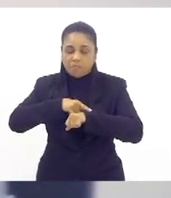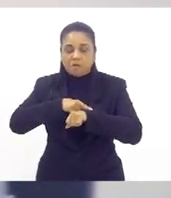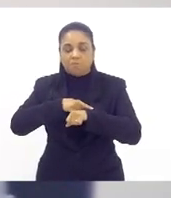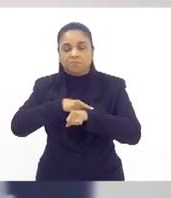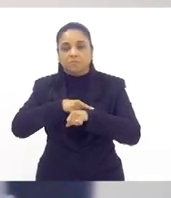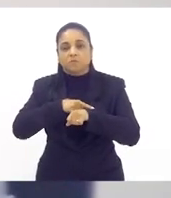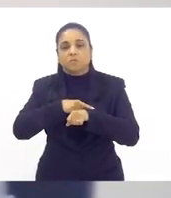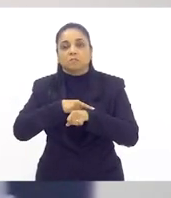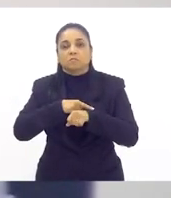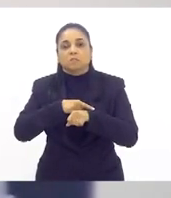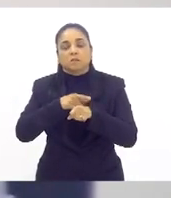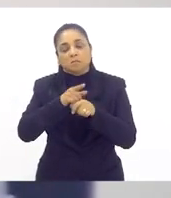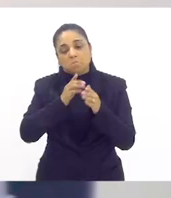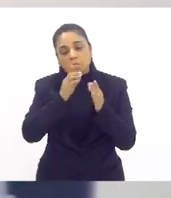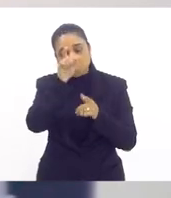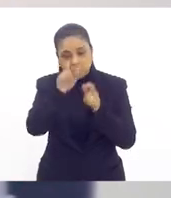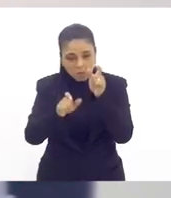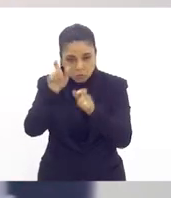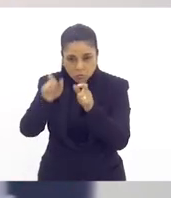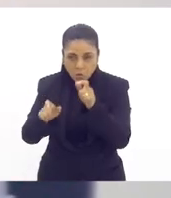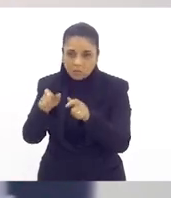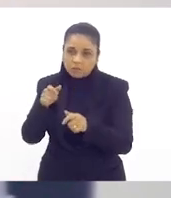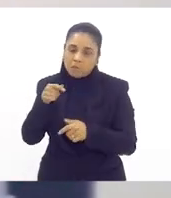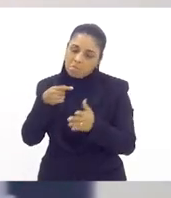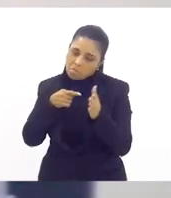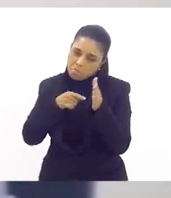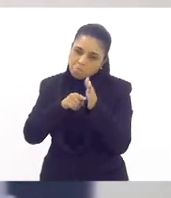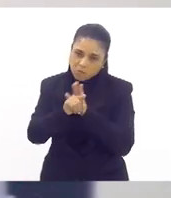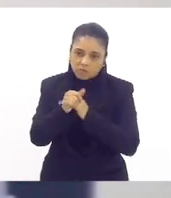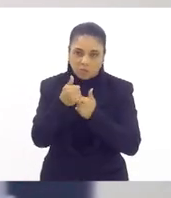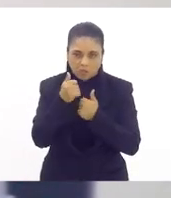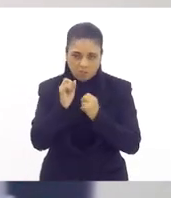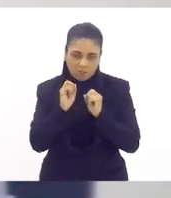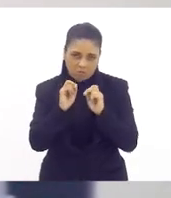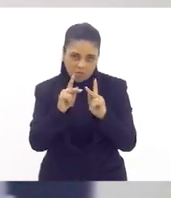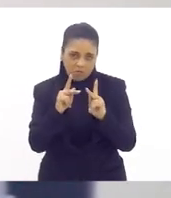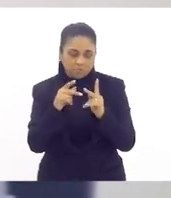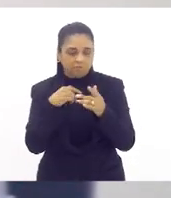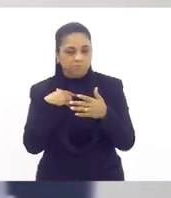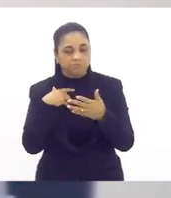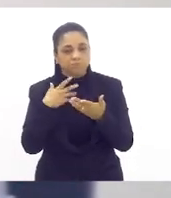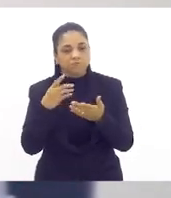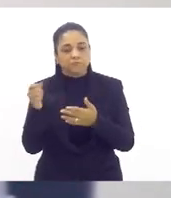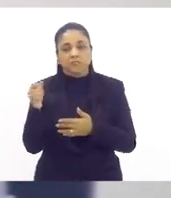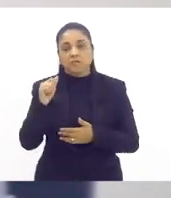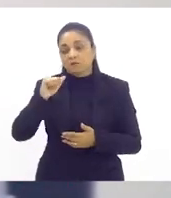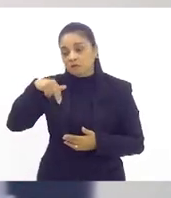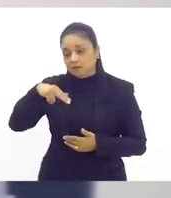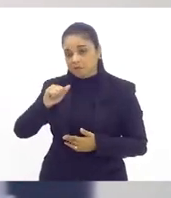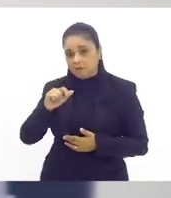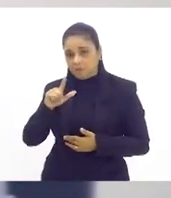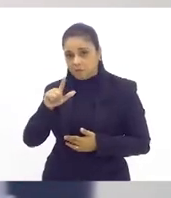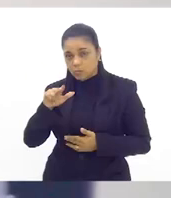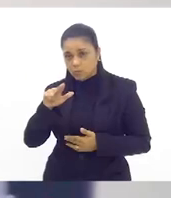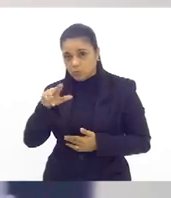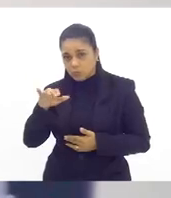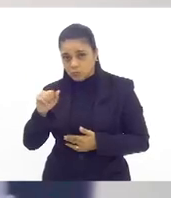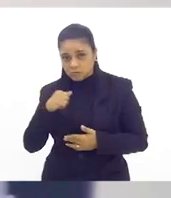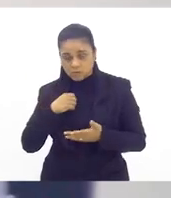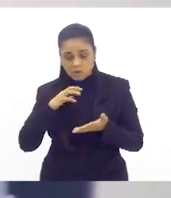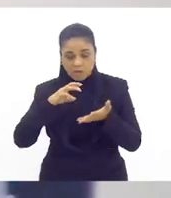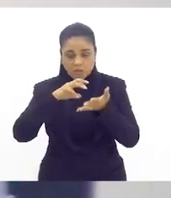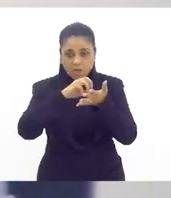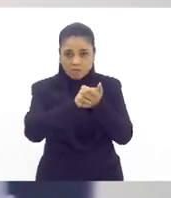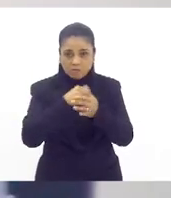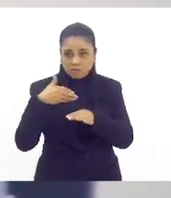do maior número possível de pessoas fazer a pergunta eu vou passar para Ana Lúcia só registrar as presenças Eu também não fiz ainda minha